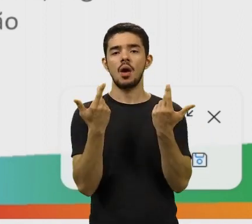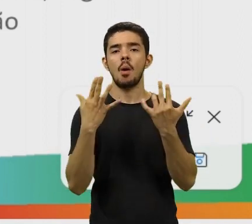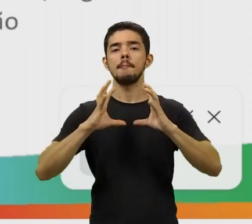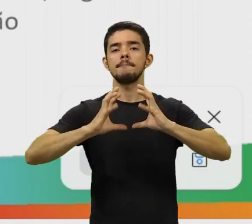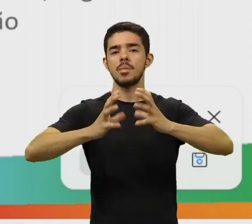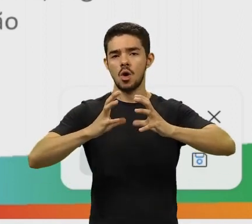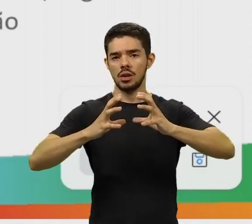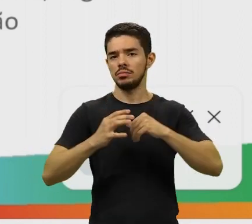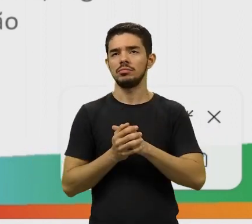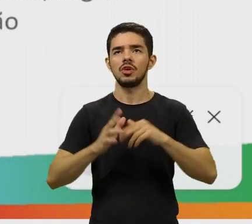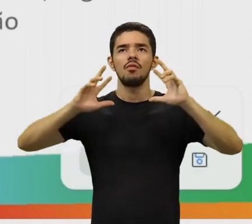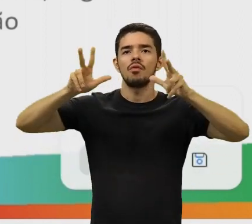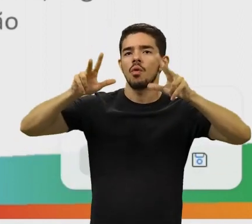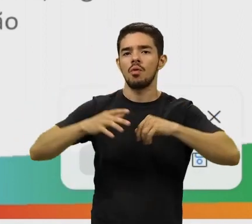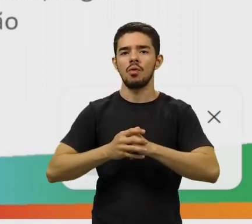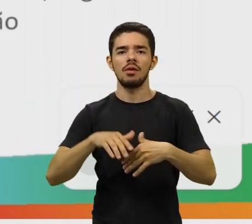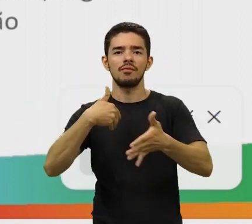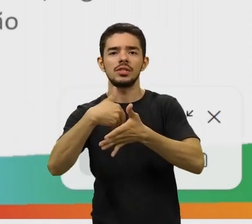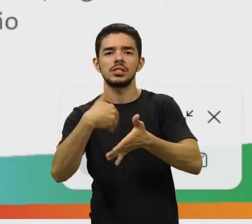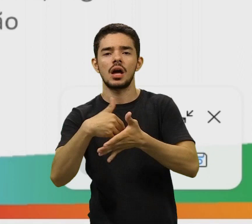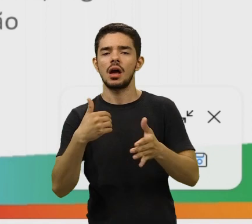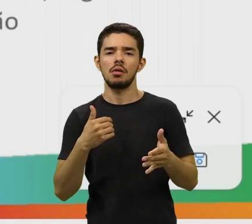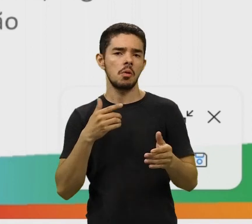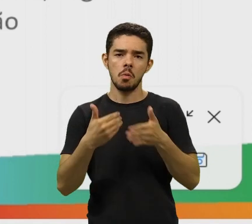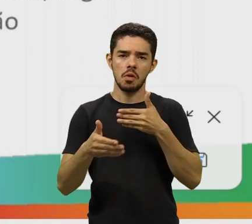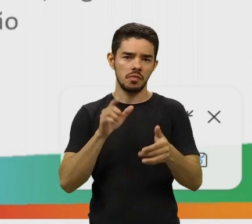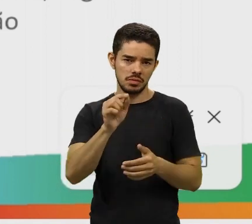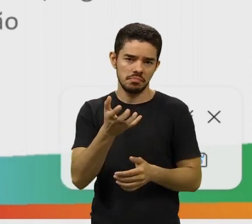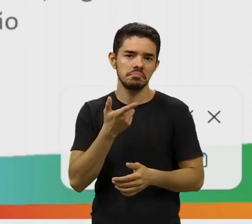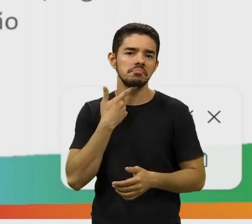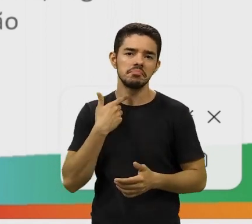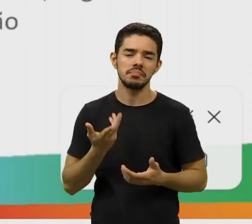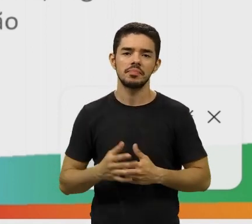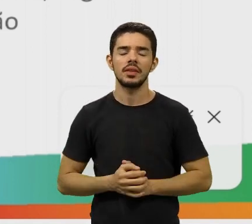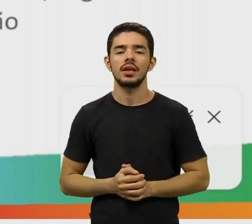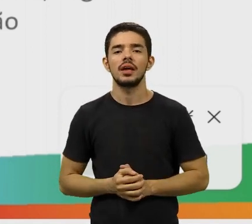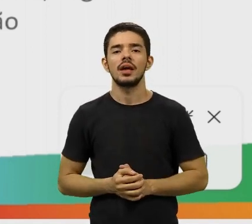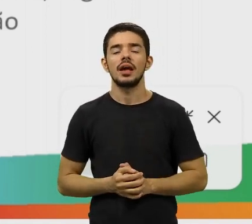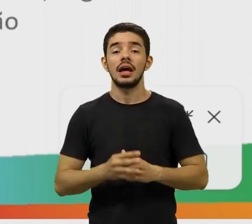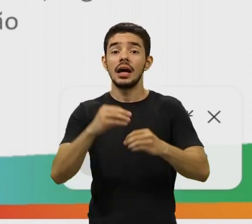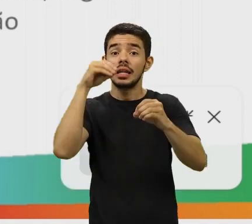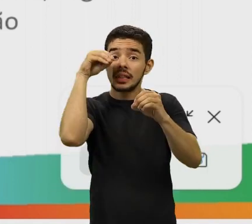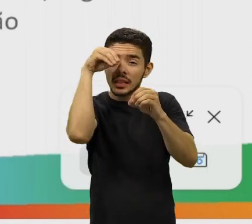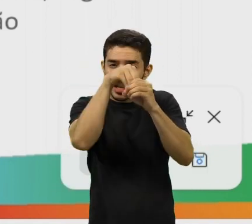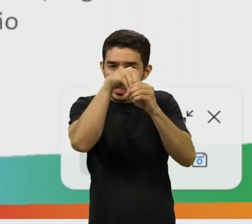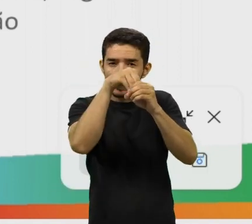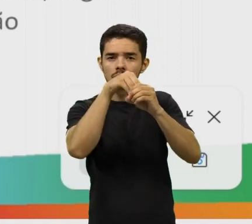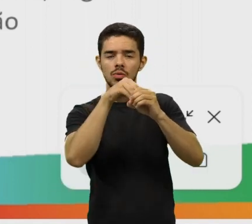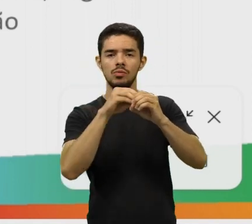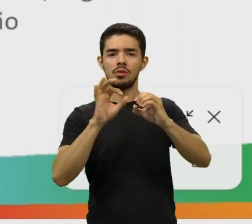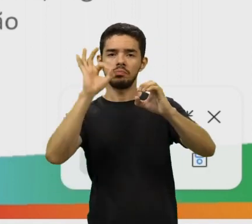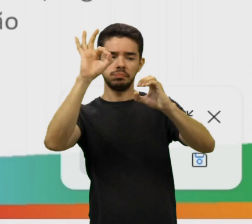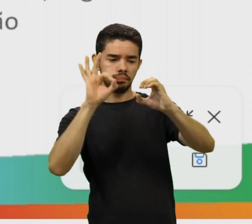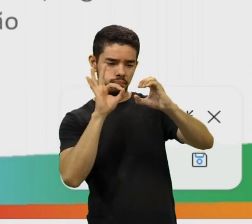bola, certo? É uma bola de vôlei, de futsal, o que você quiser que ele seja. No